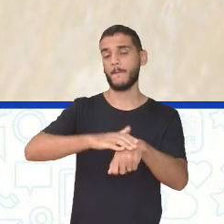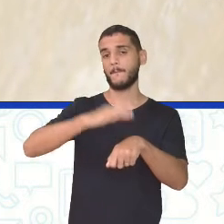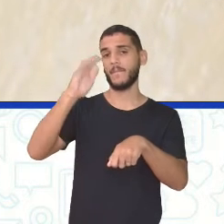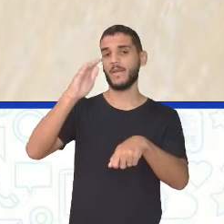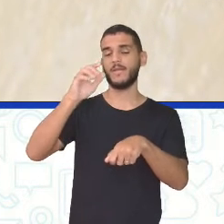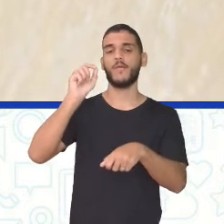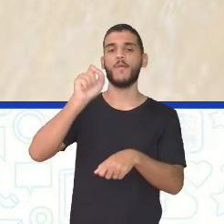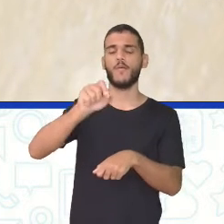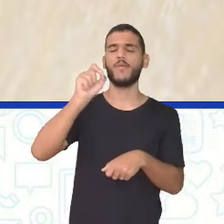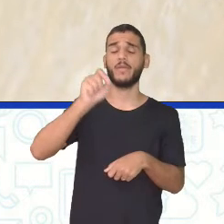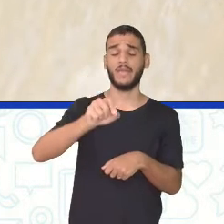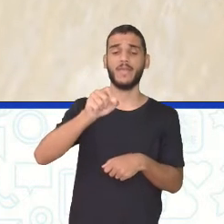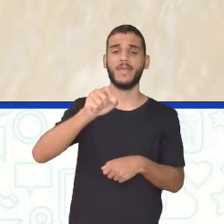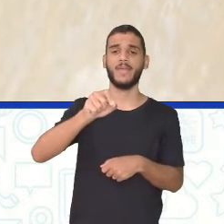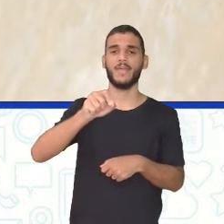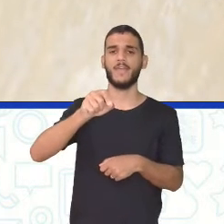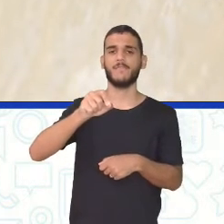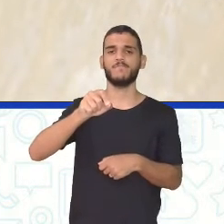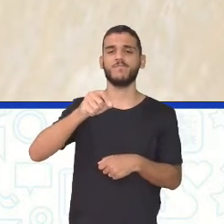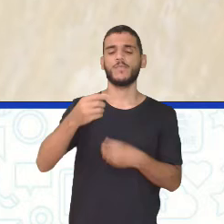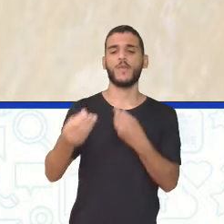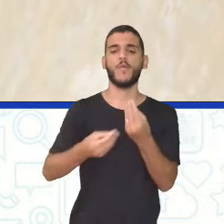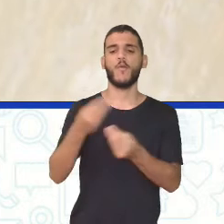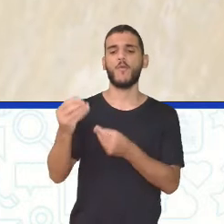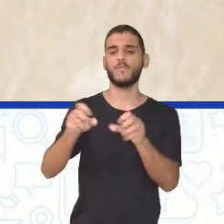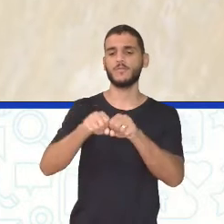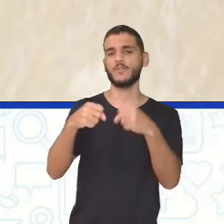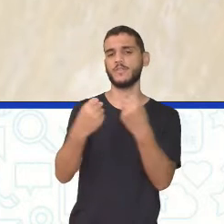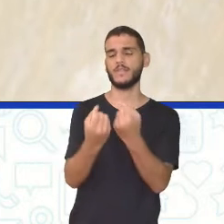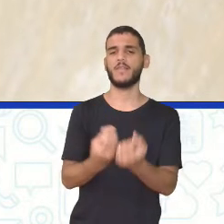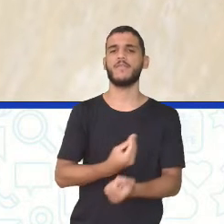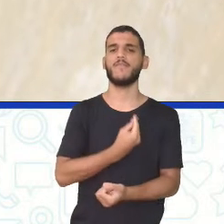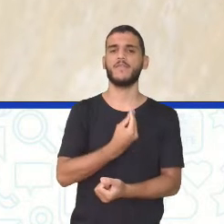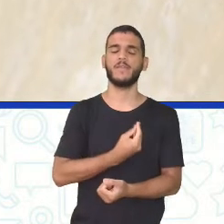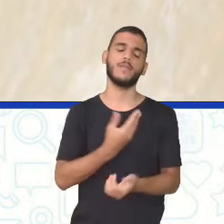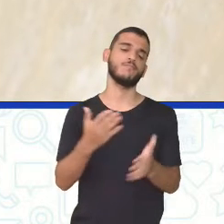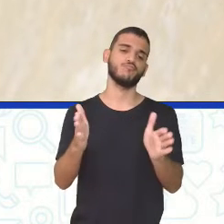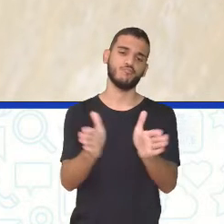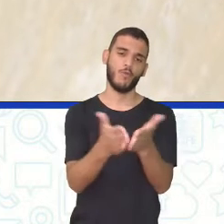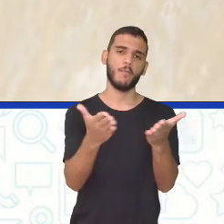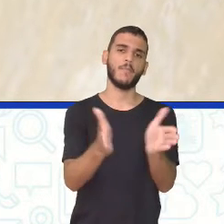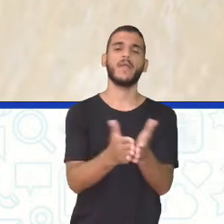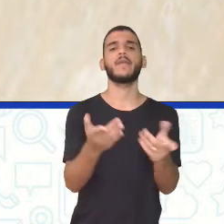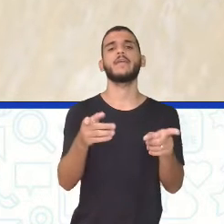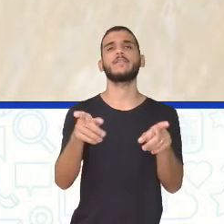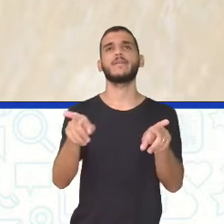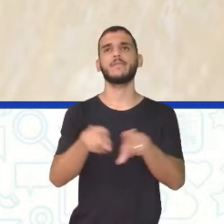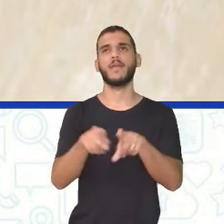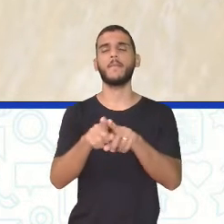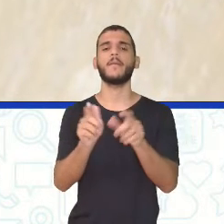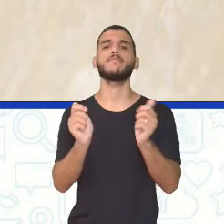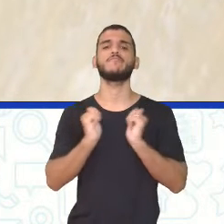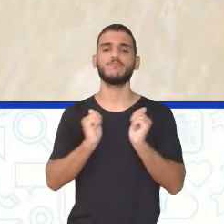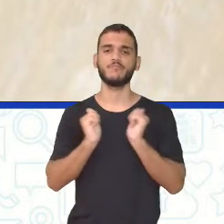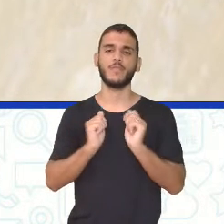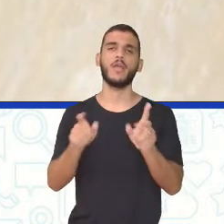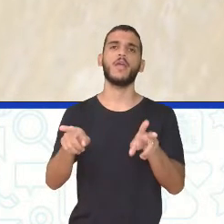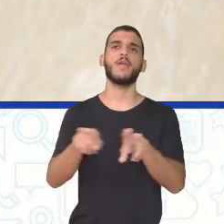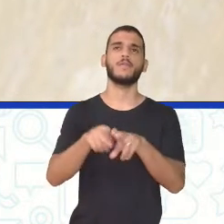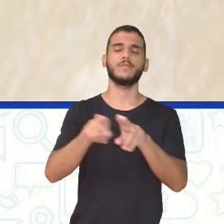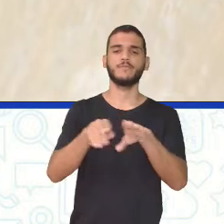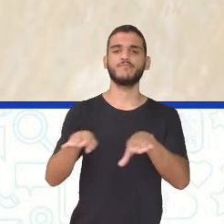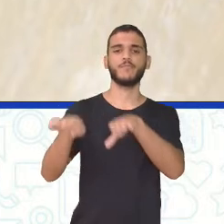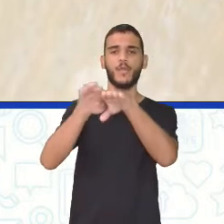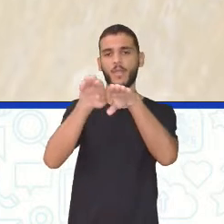de bem-estar econômico e social, ou seja, pobreza, desemprego, desigualdade, condição de